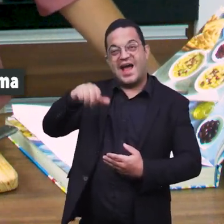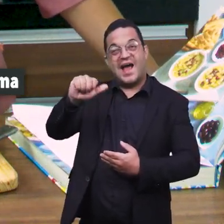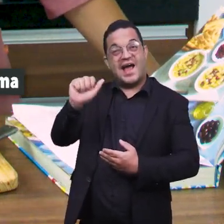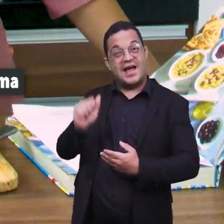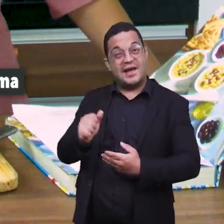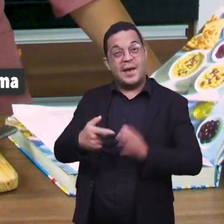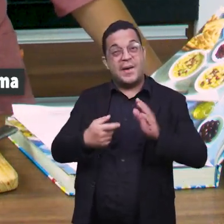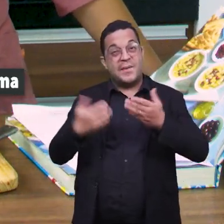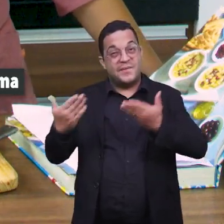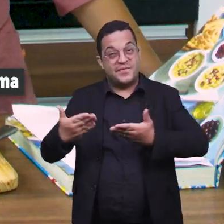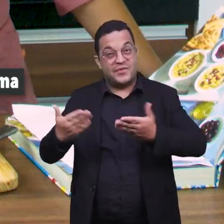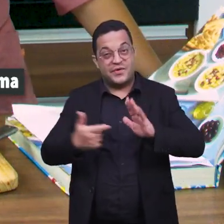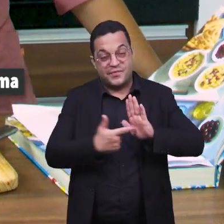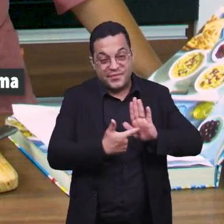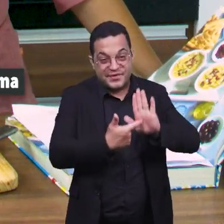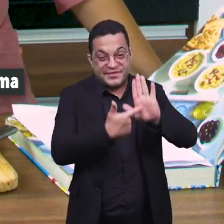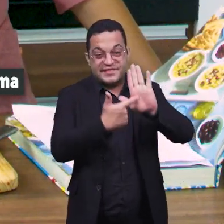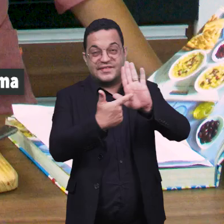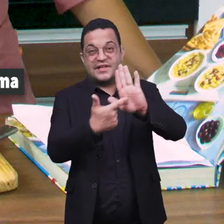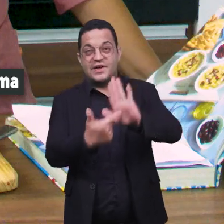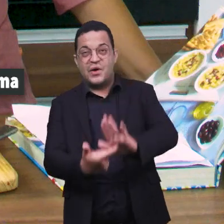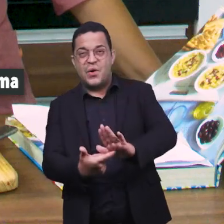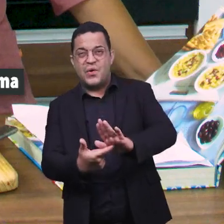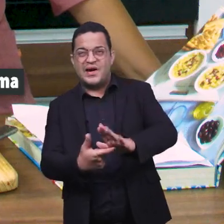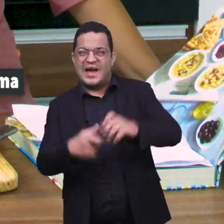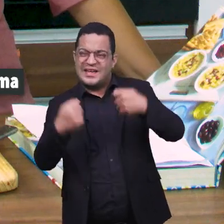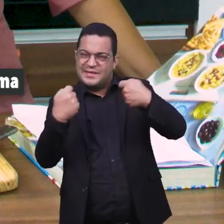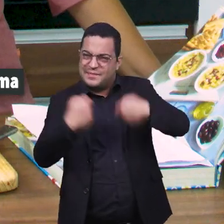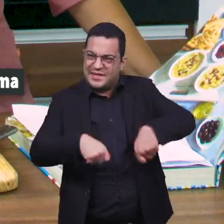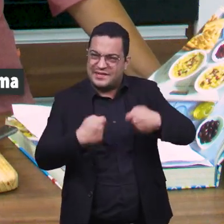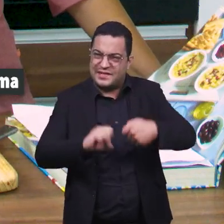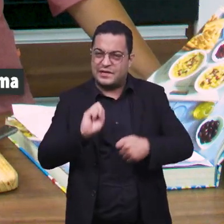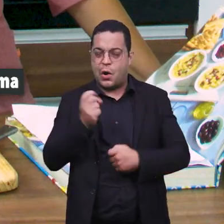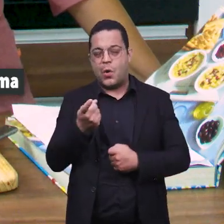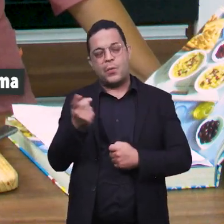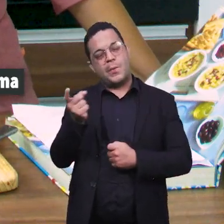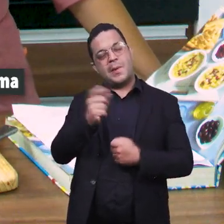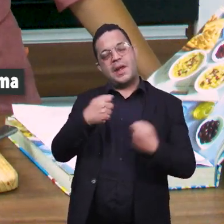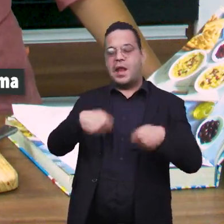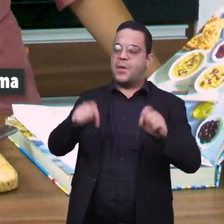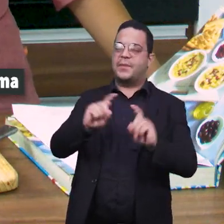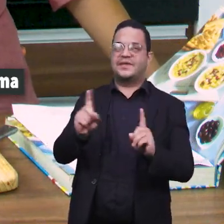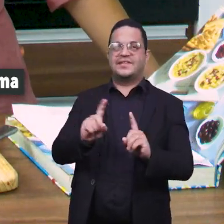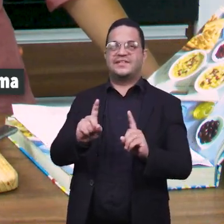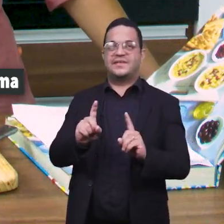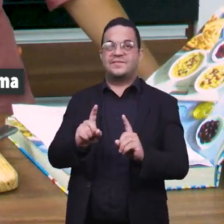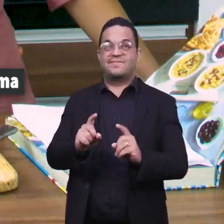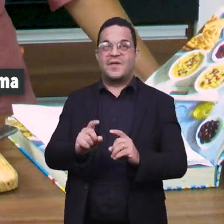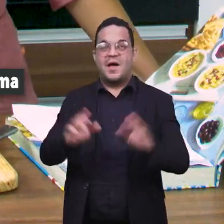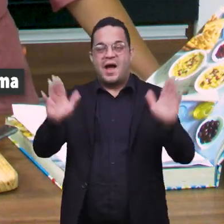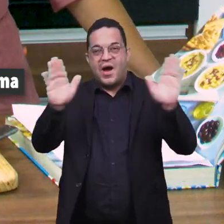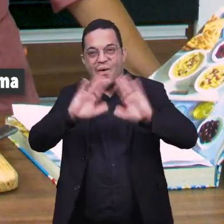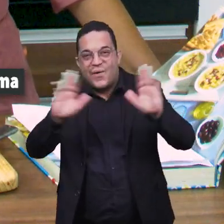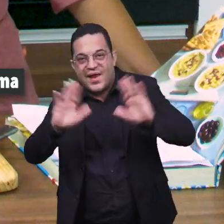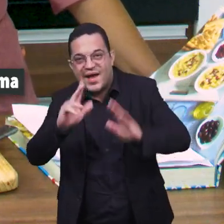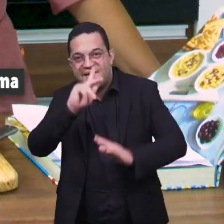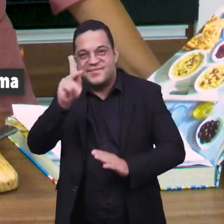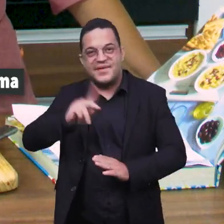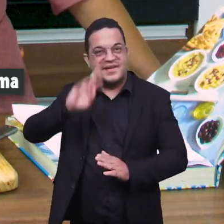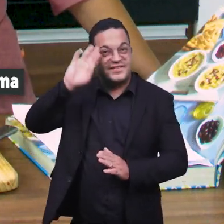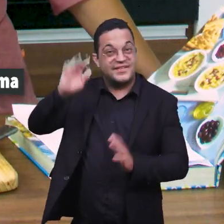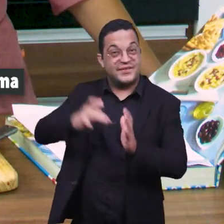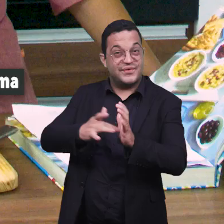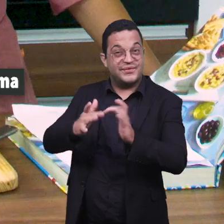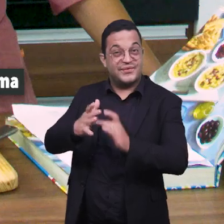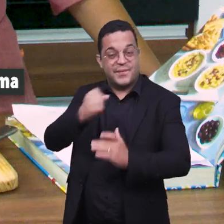para mostrar para a dona de casa? Se é ou não é importante? Olá, gente, a paz do